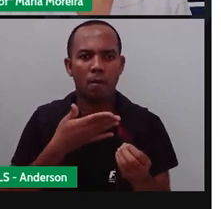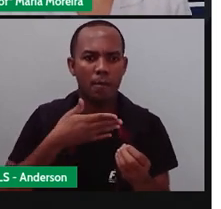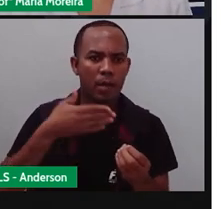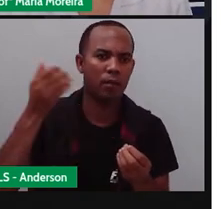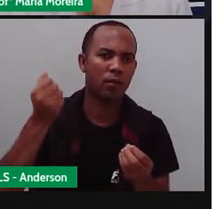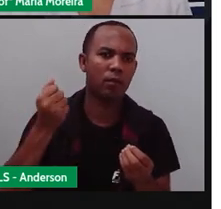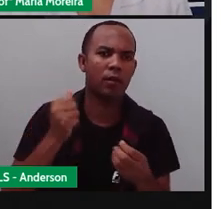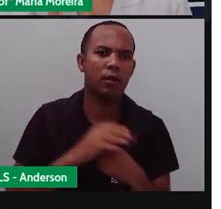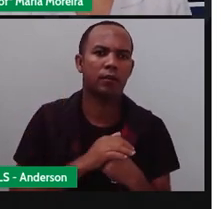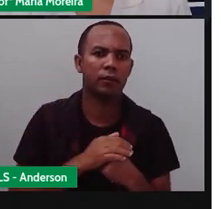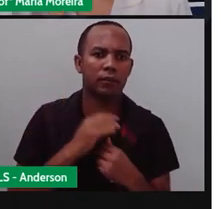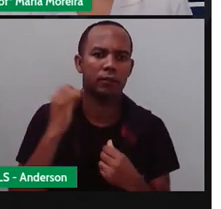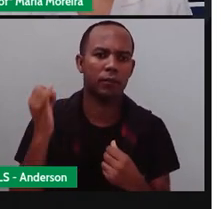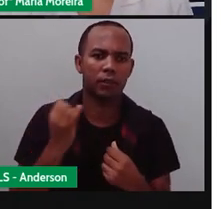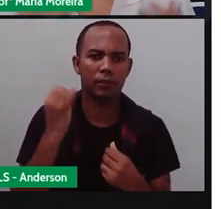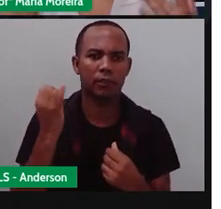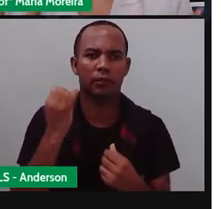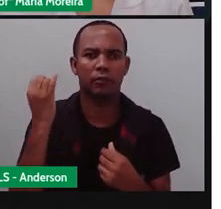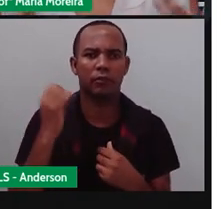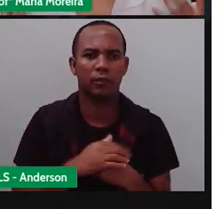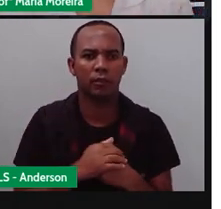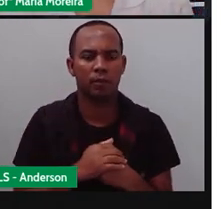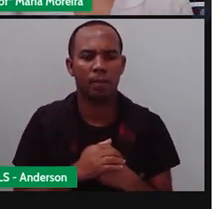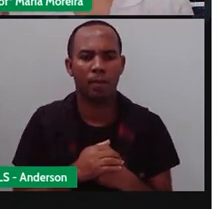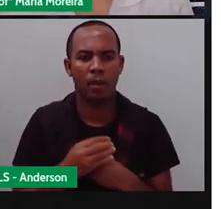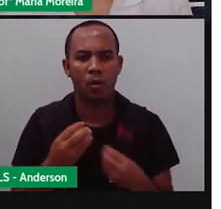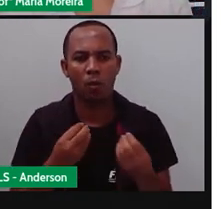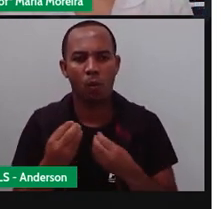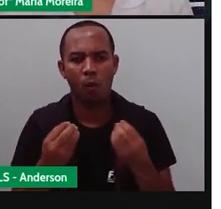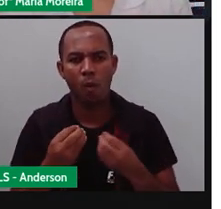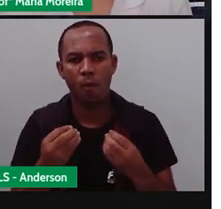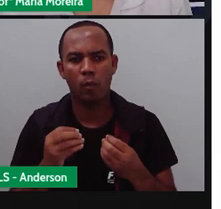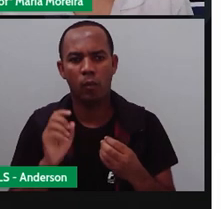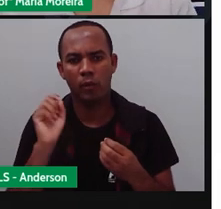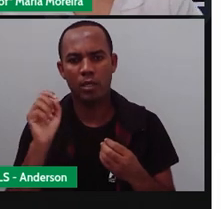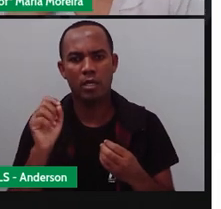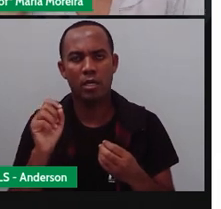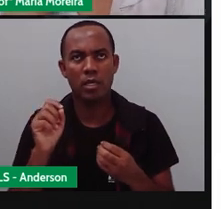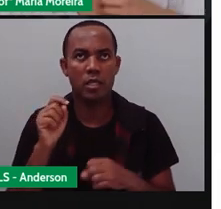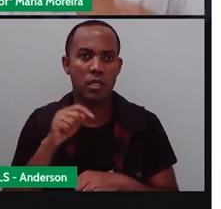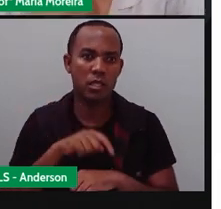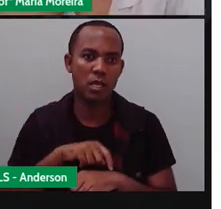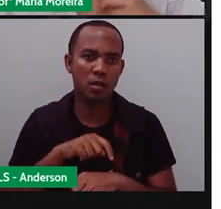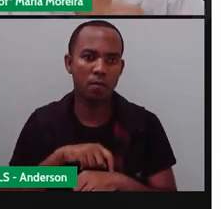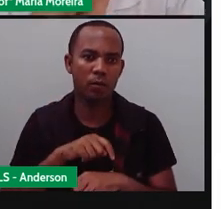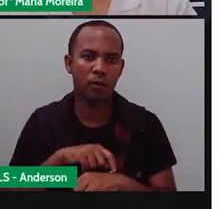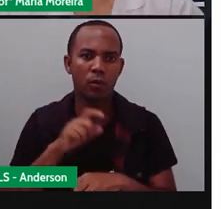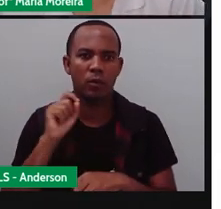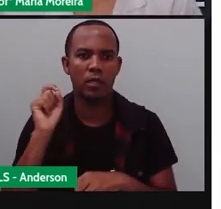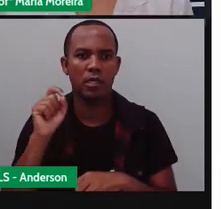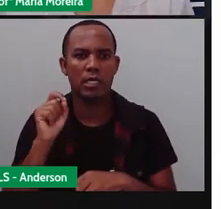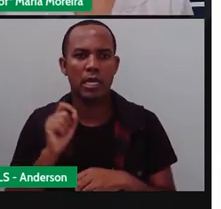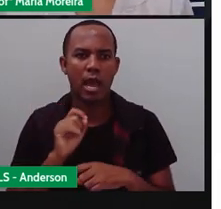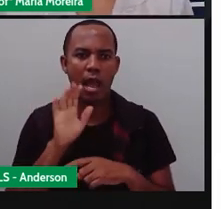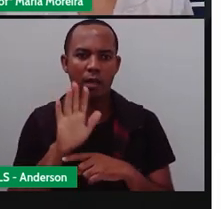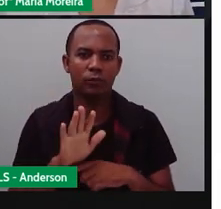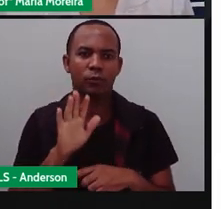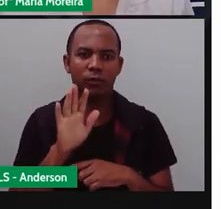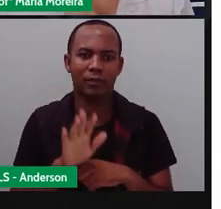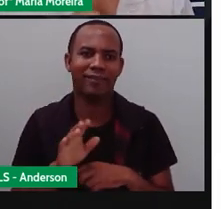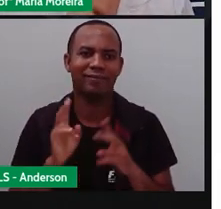né e Inclusive a própria Olha o tempo é o senhor de todas as coisas então o homem Ele tá sempre procurando reduzir